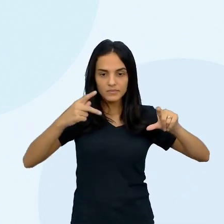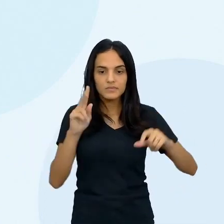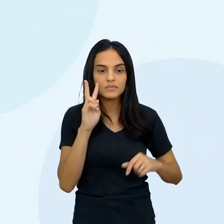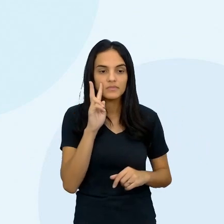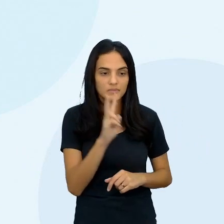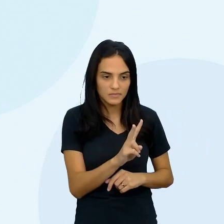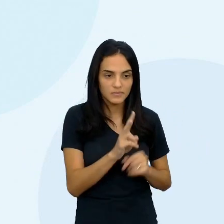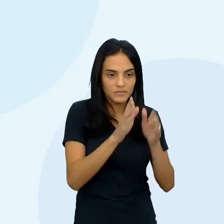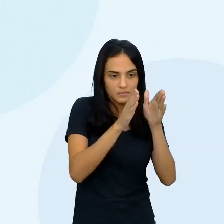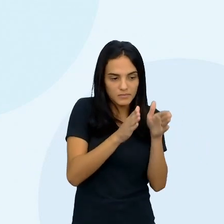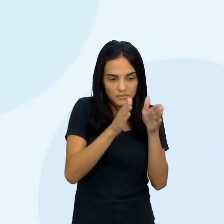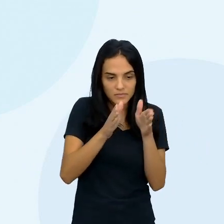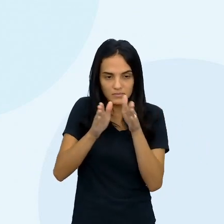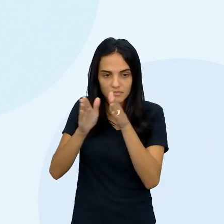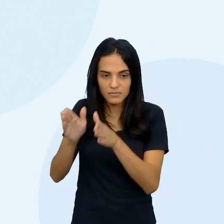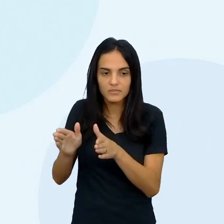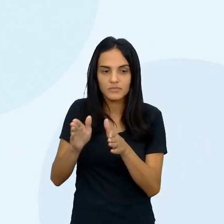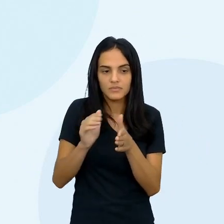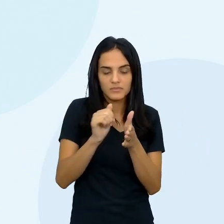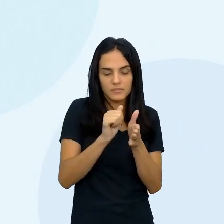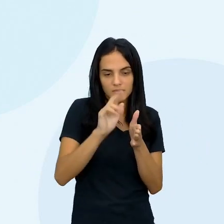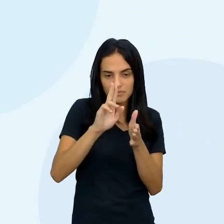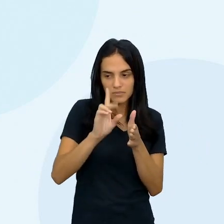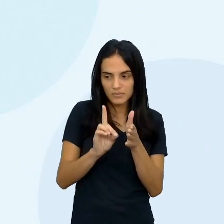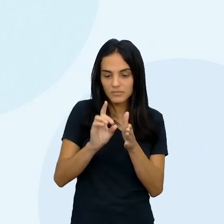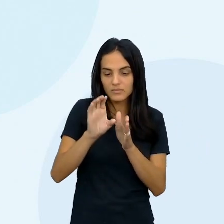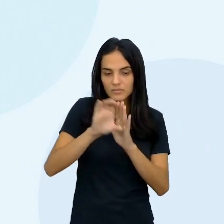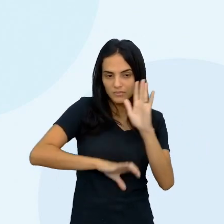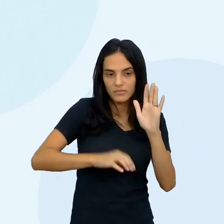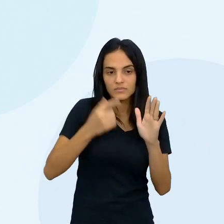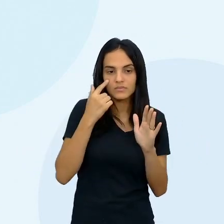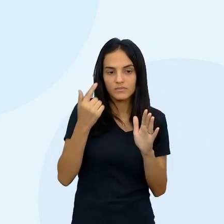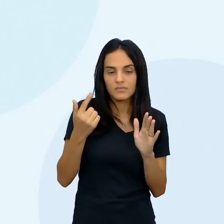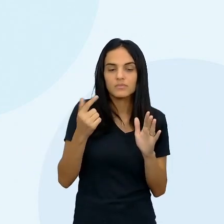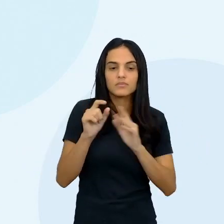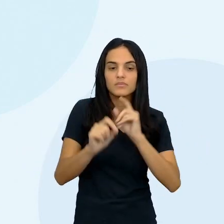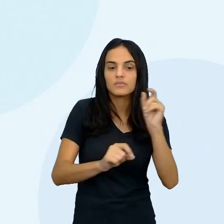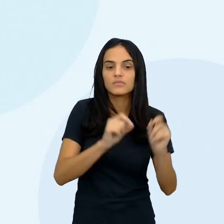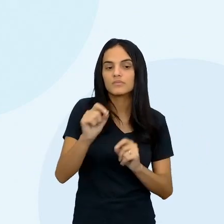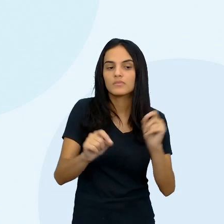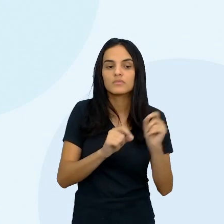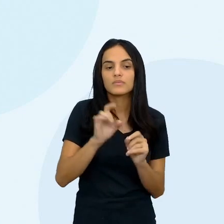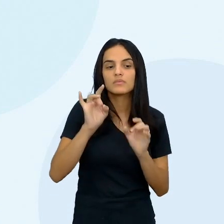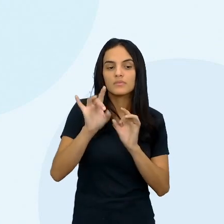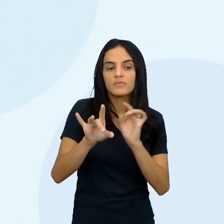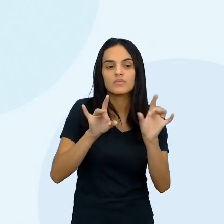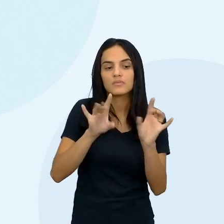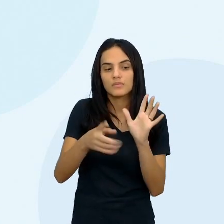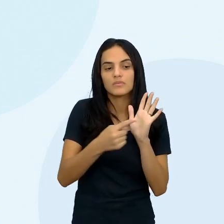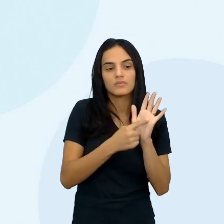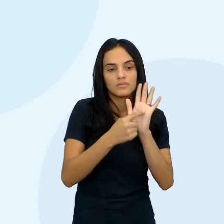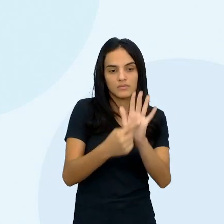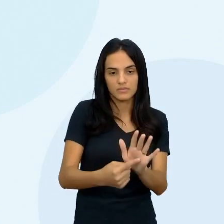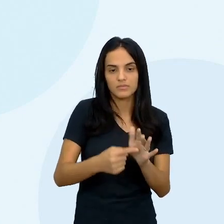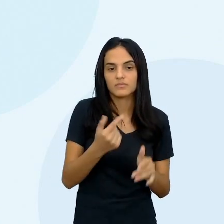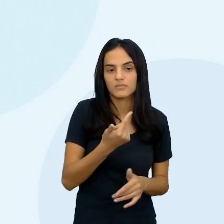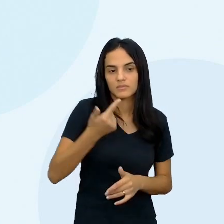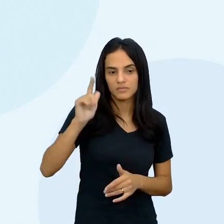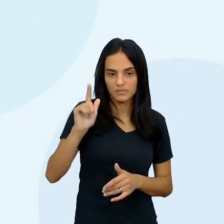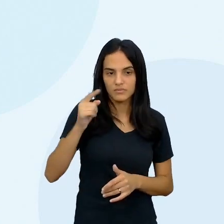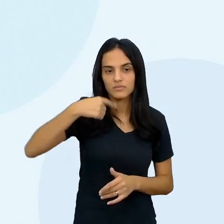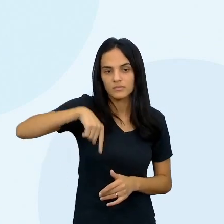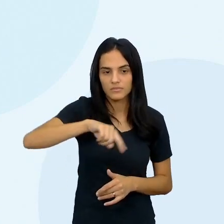os componentes da unidade curricular, e na vertical você explicita o que cada componente apresenta. No próximo,